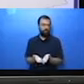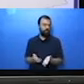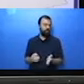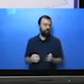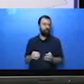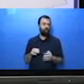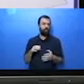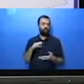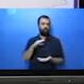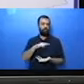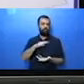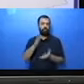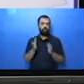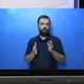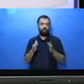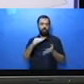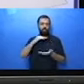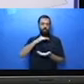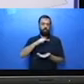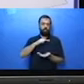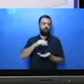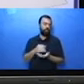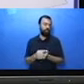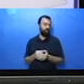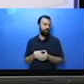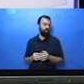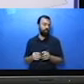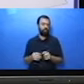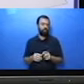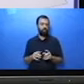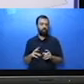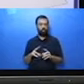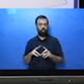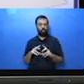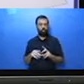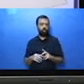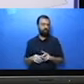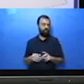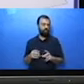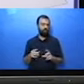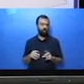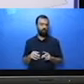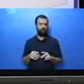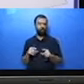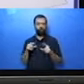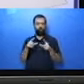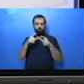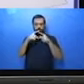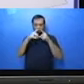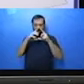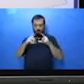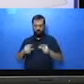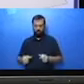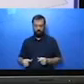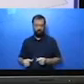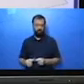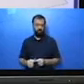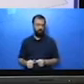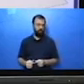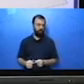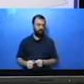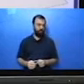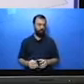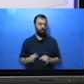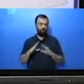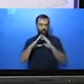cubo, nós temos um prisma triangular, nós temos um cone e nós temos uma pirâmide